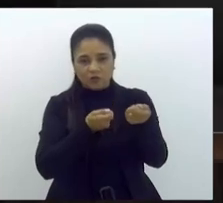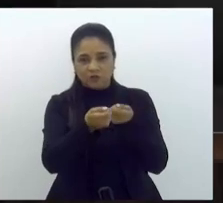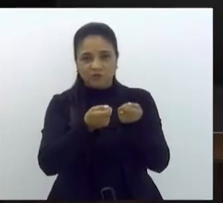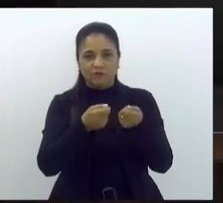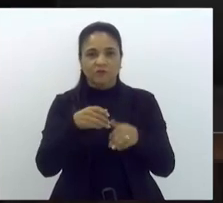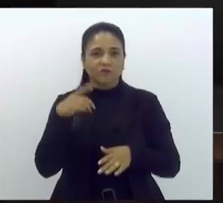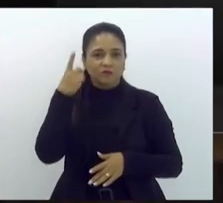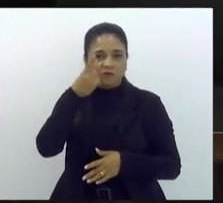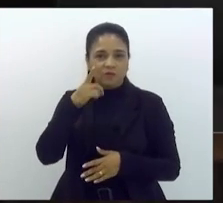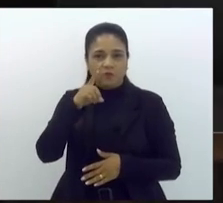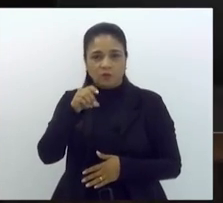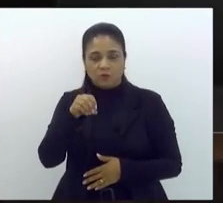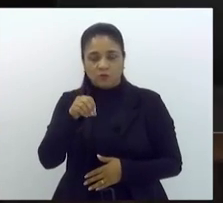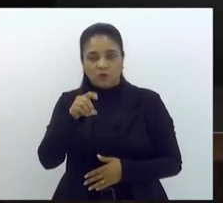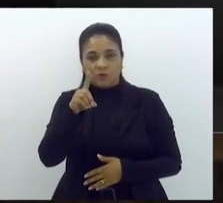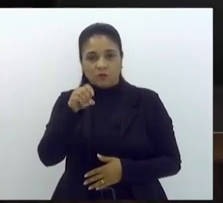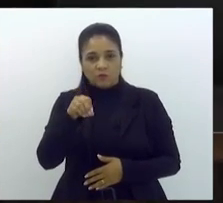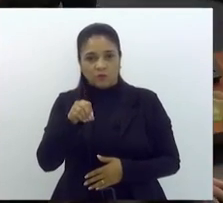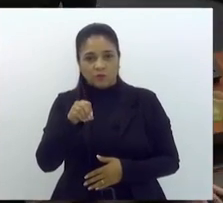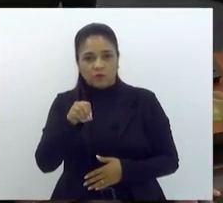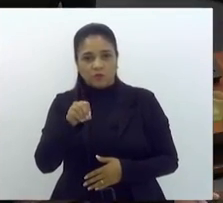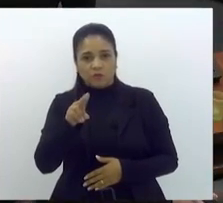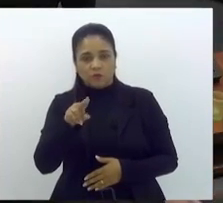Deputado Douglas ruas